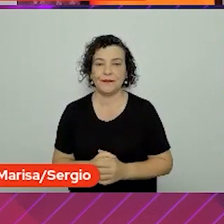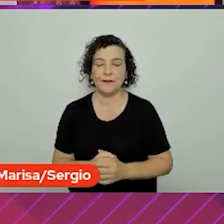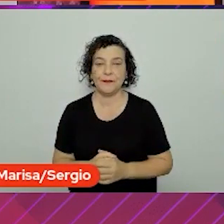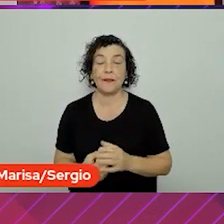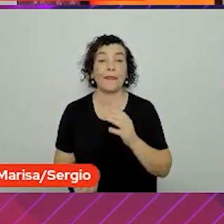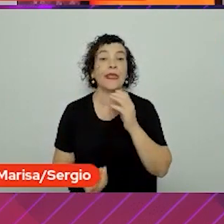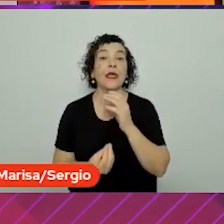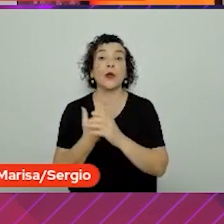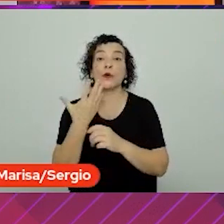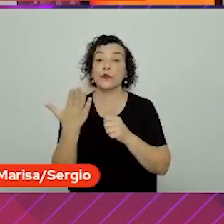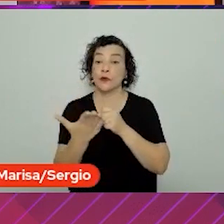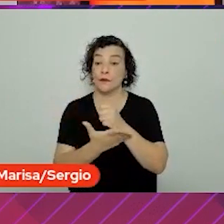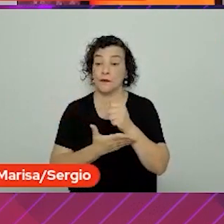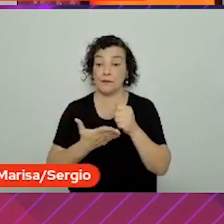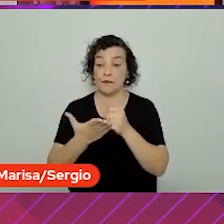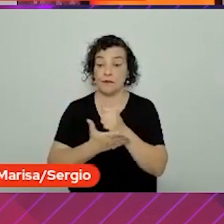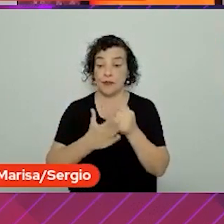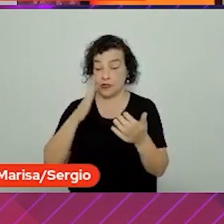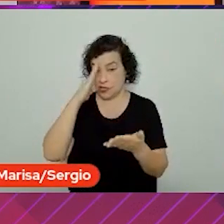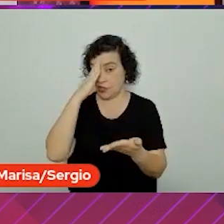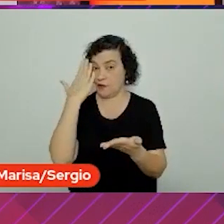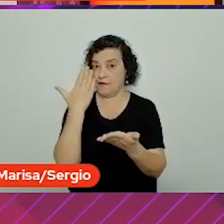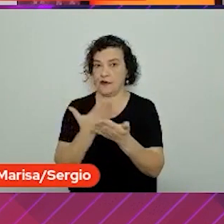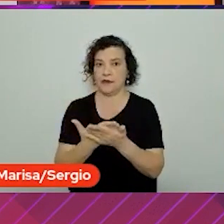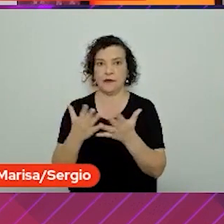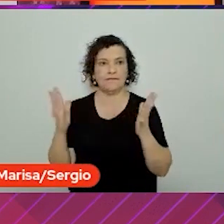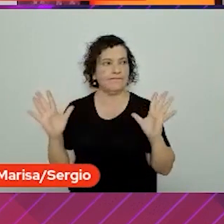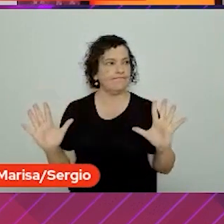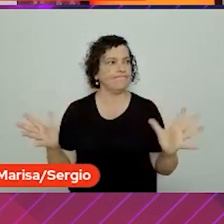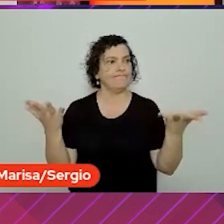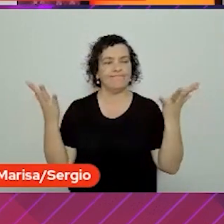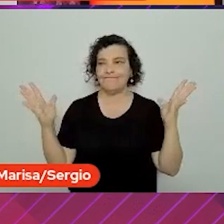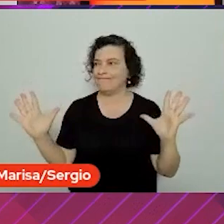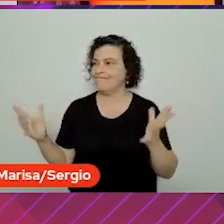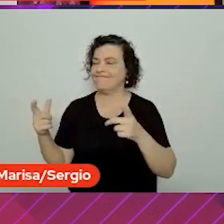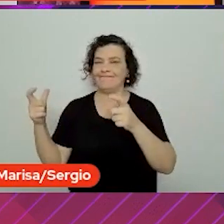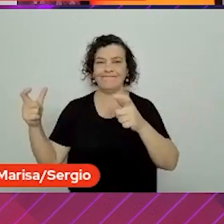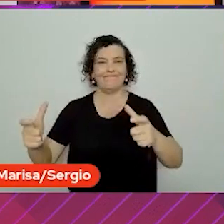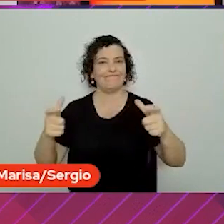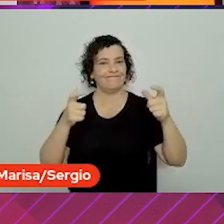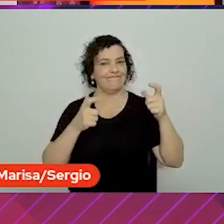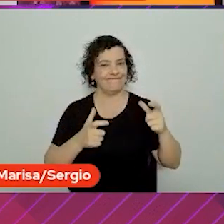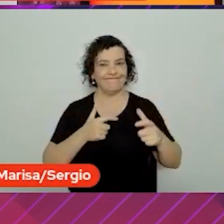Construa uma base de confiança e fomente a criação de ambientes seguros para que,